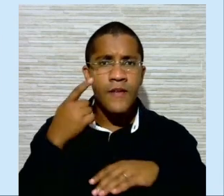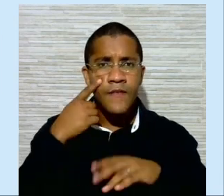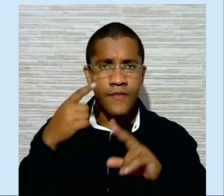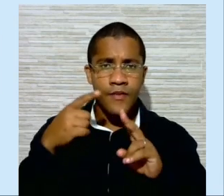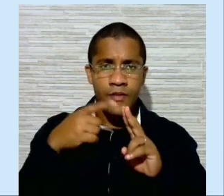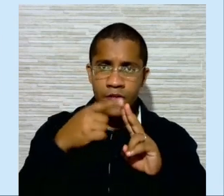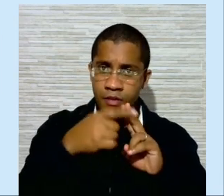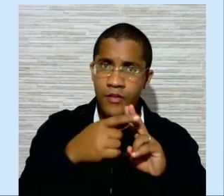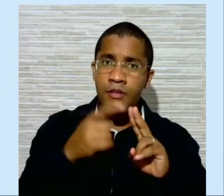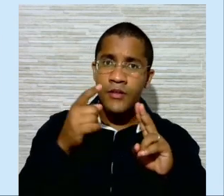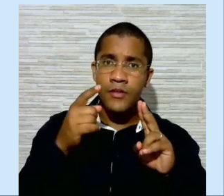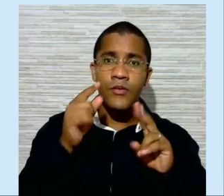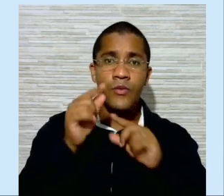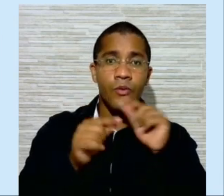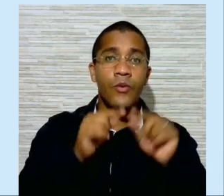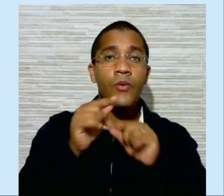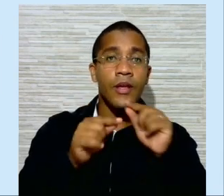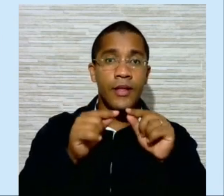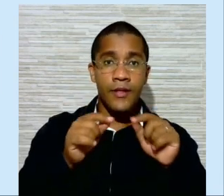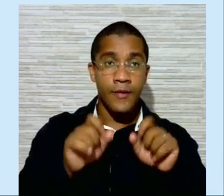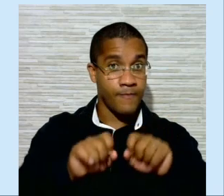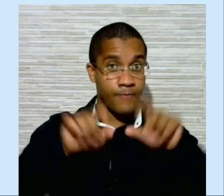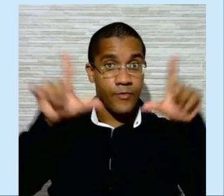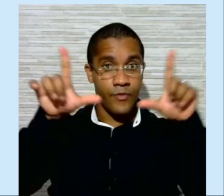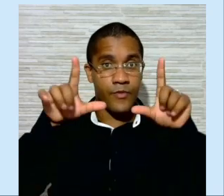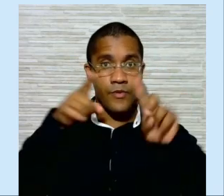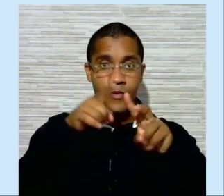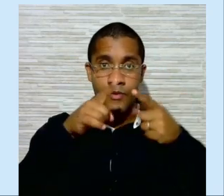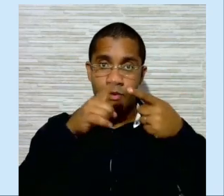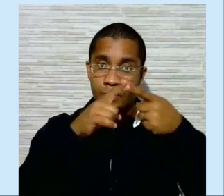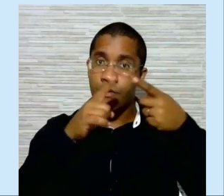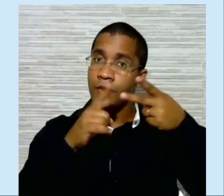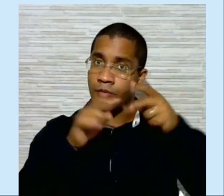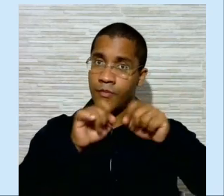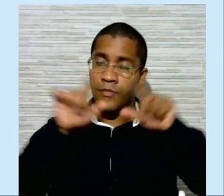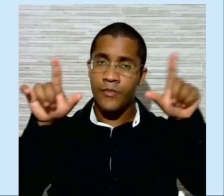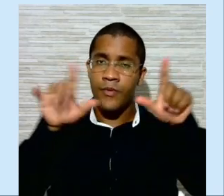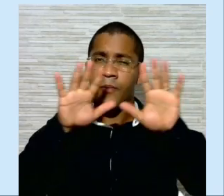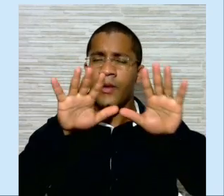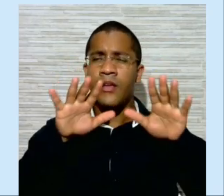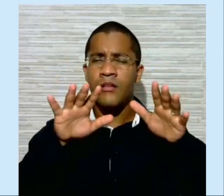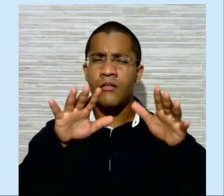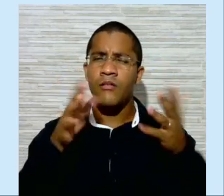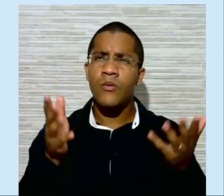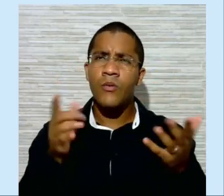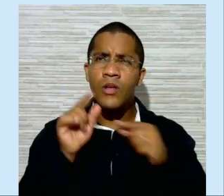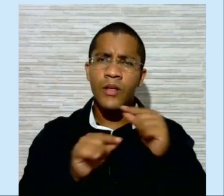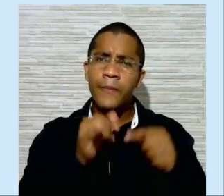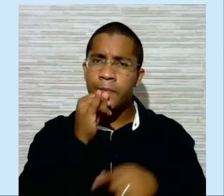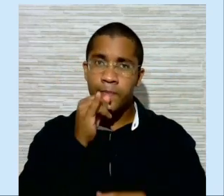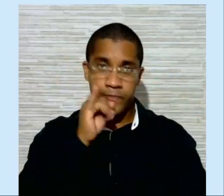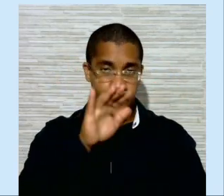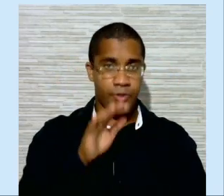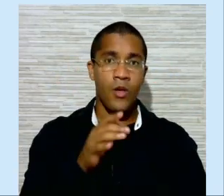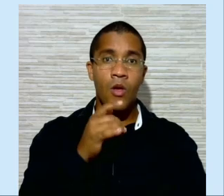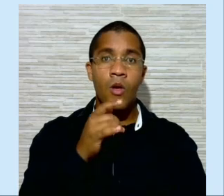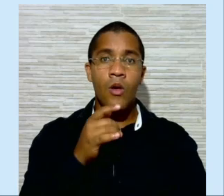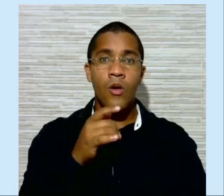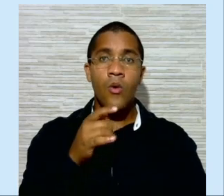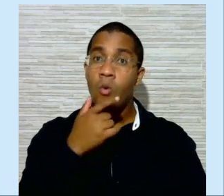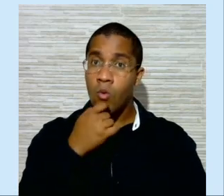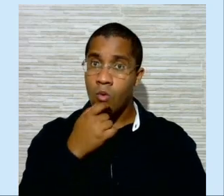duas paisagens que a gente acabou de ver, tá, gente? Então o que isso quer dizer? Quando o homem ele começa a